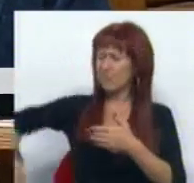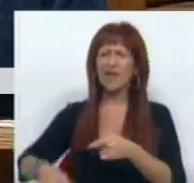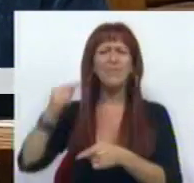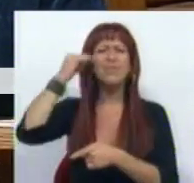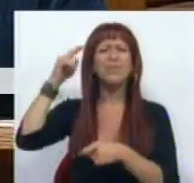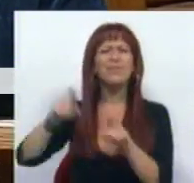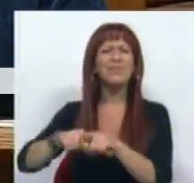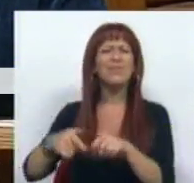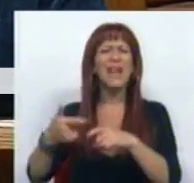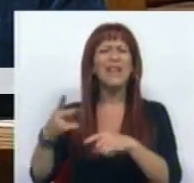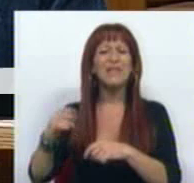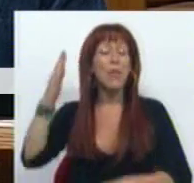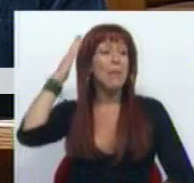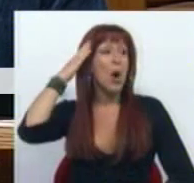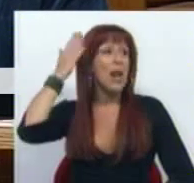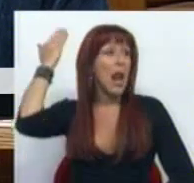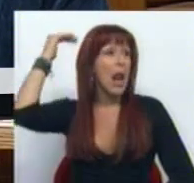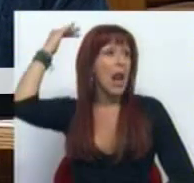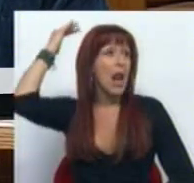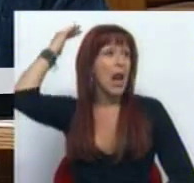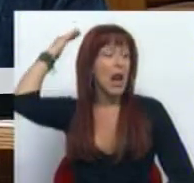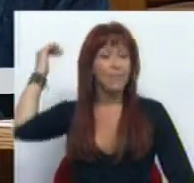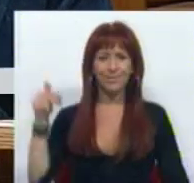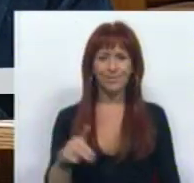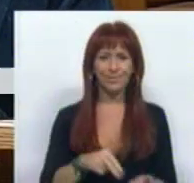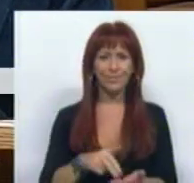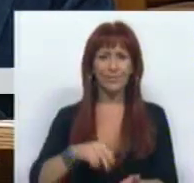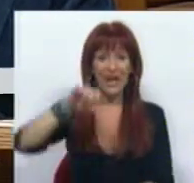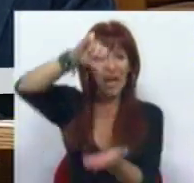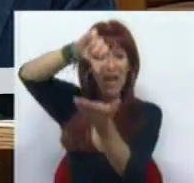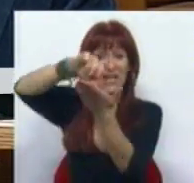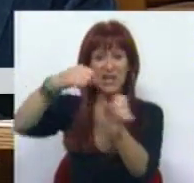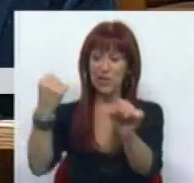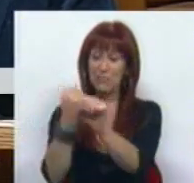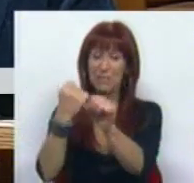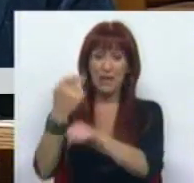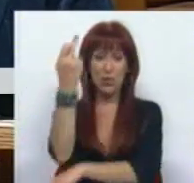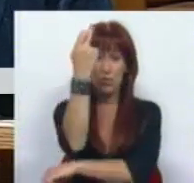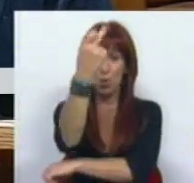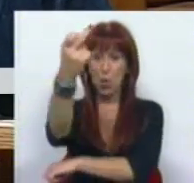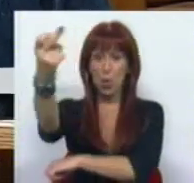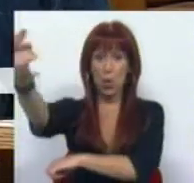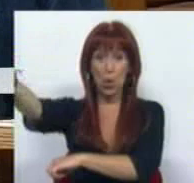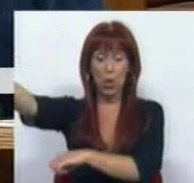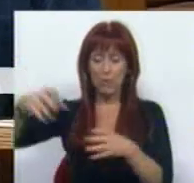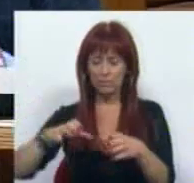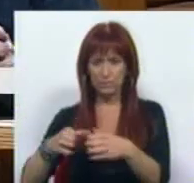especial do canal Memória. A presença em Atenas de uma missão permanente